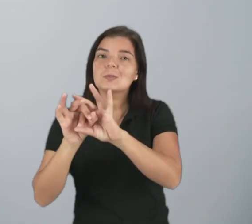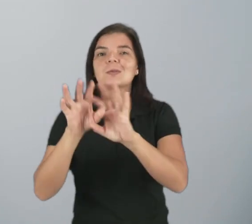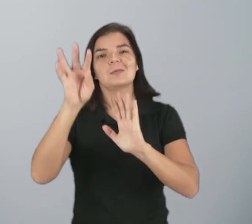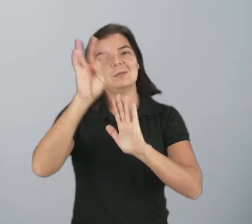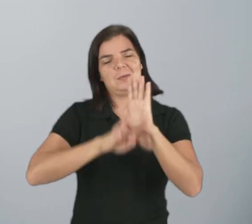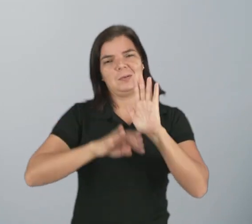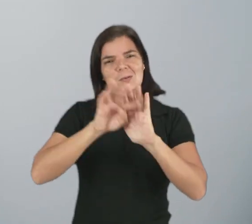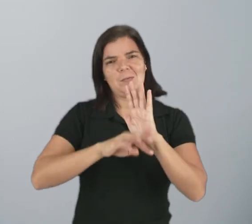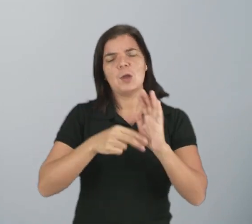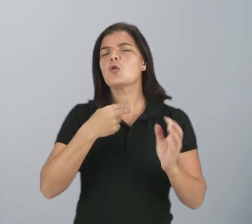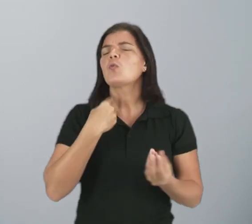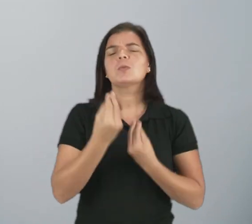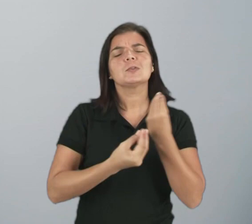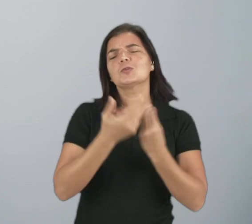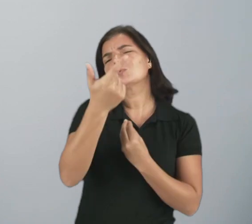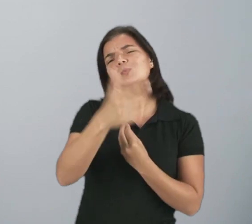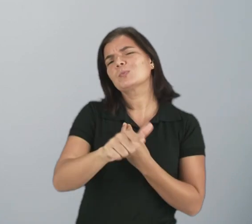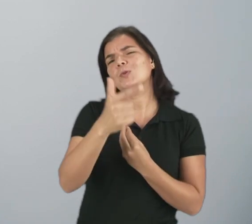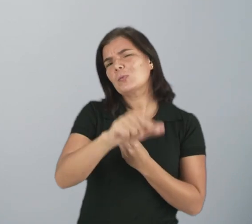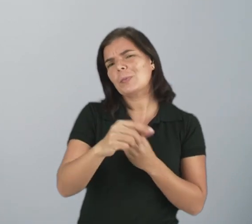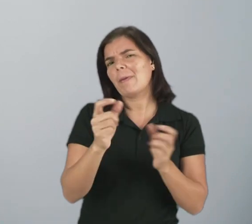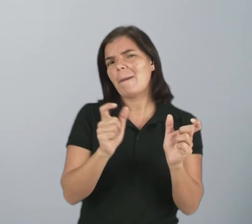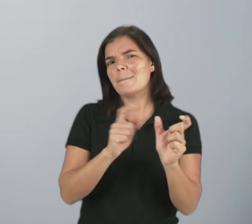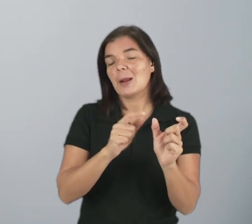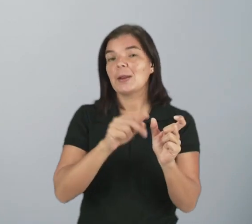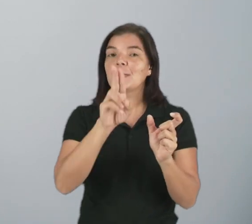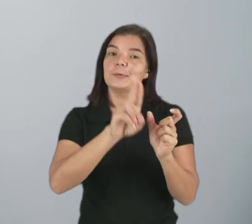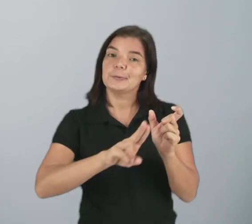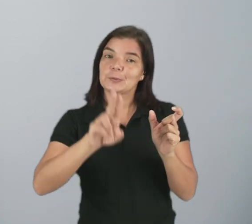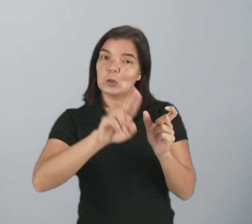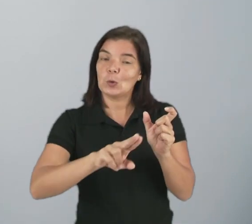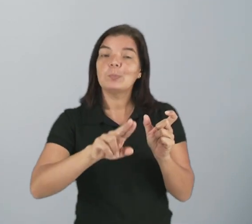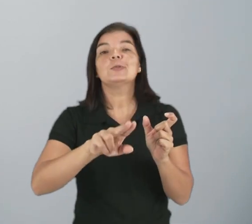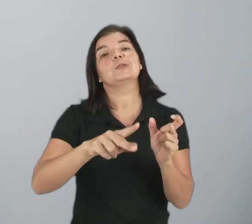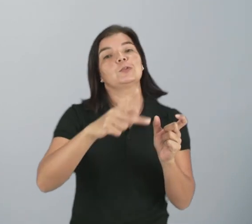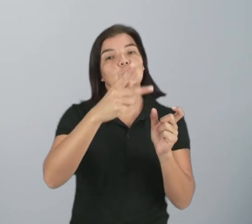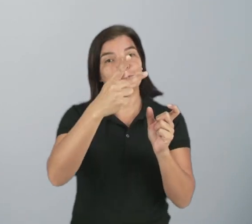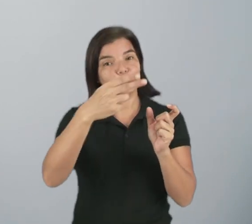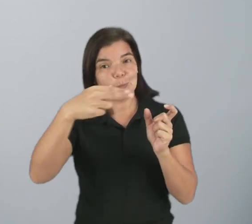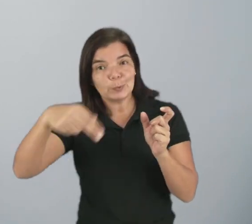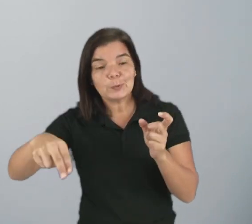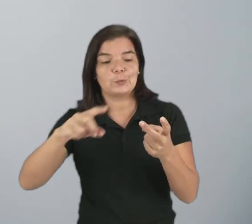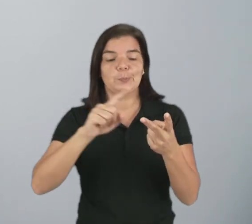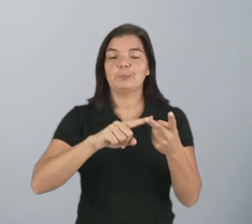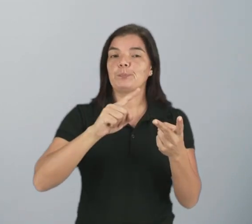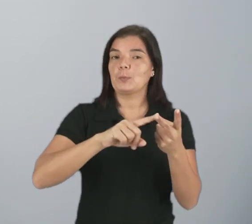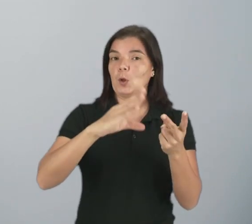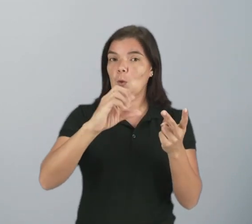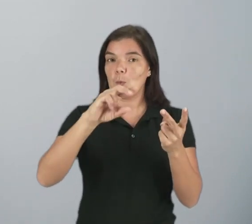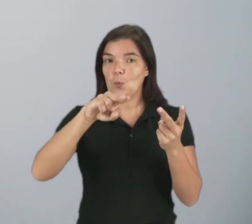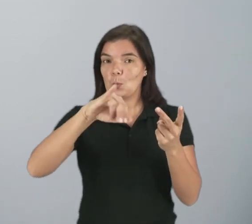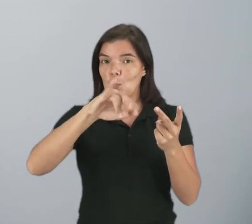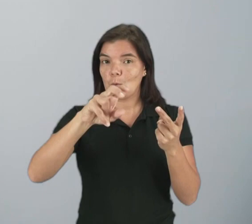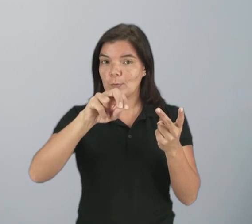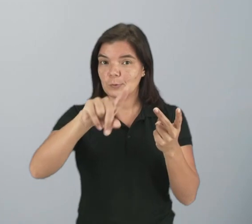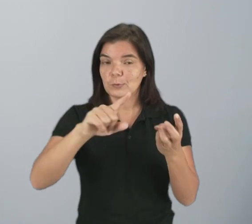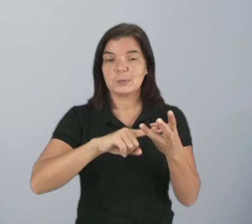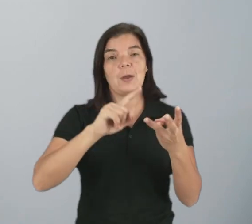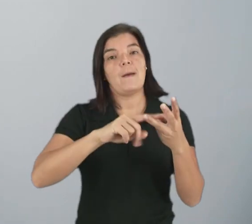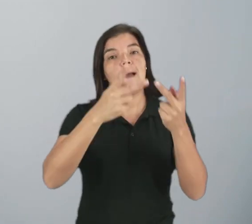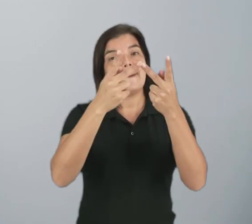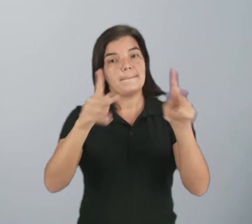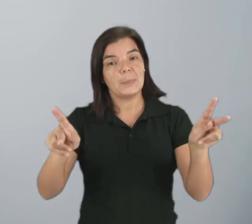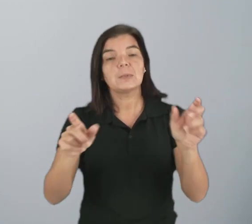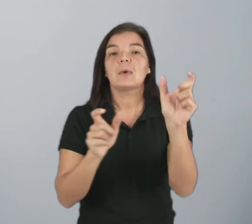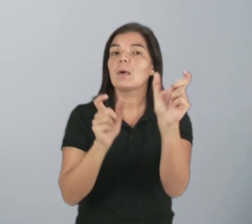como é que a gente não repete as palavras no texto? Utilizando os pronomes, utilizando as conjunções, as